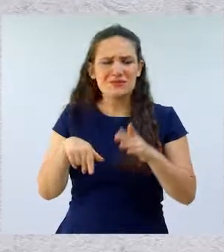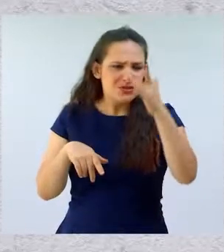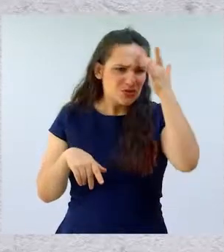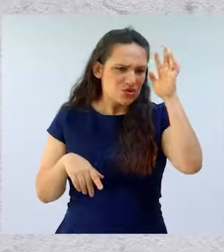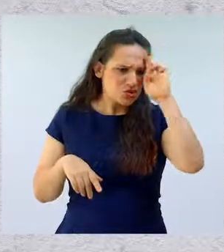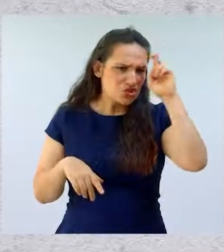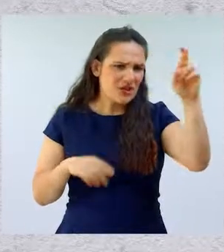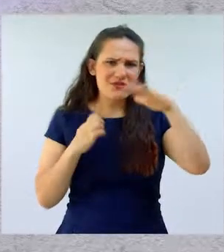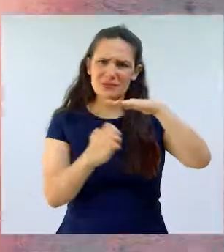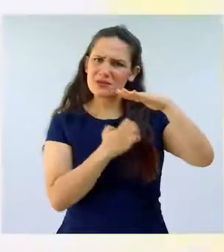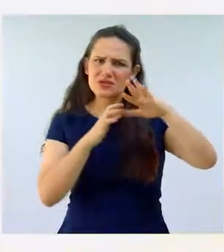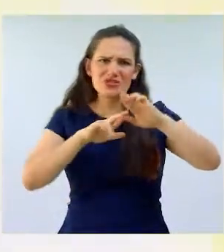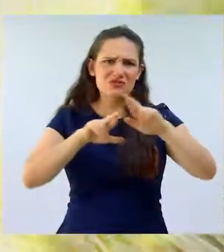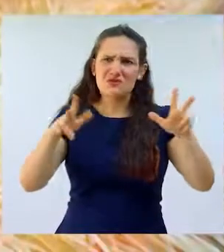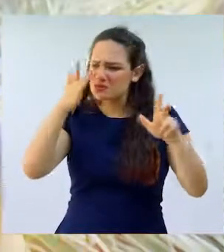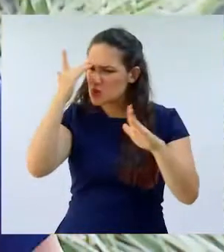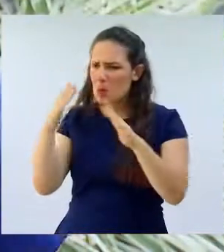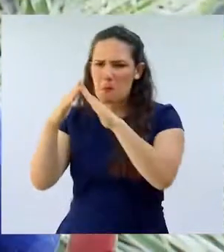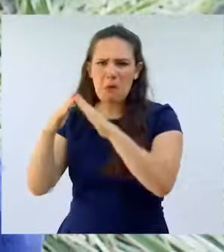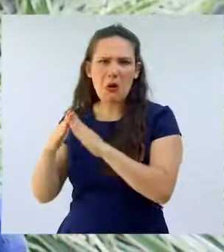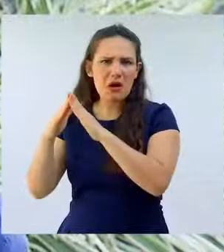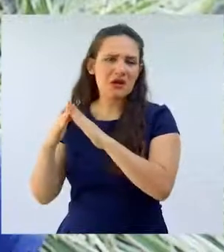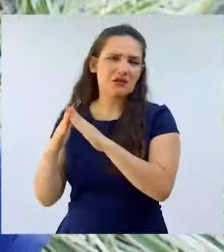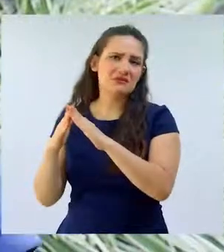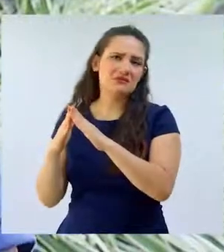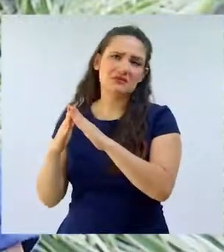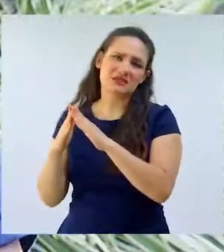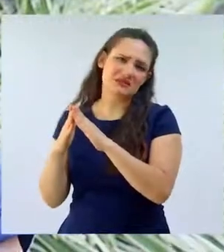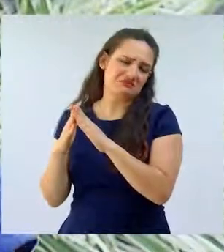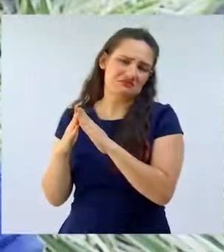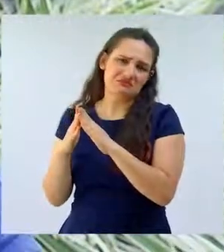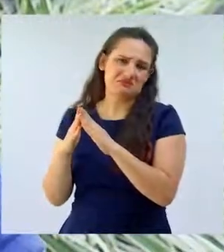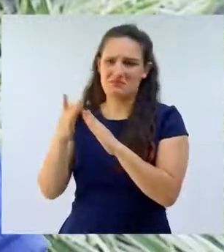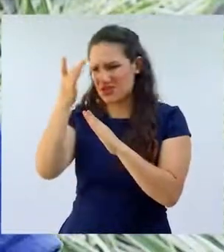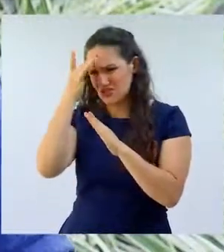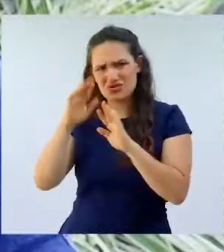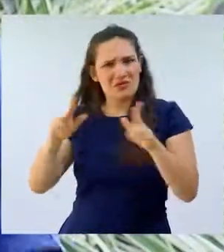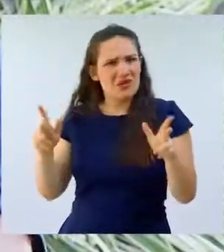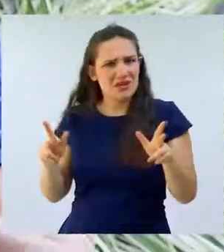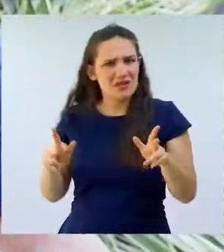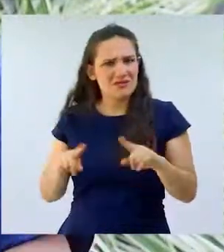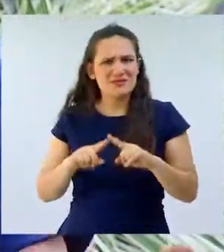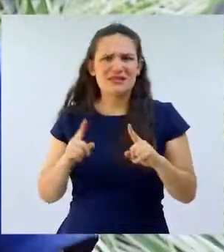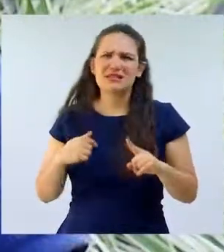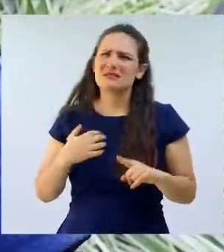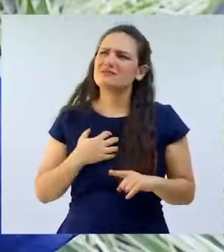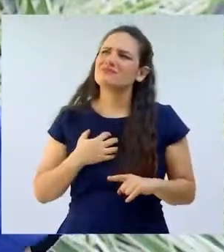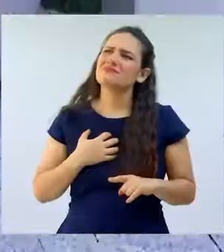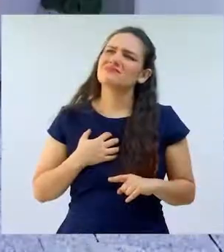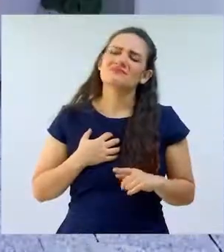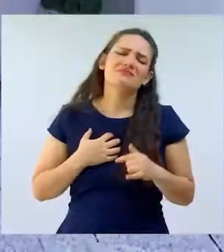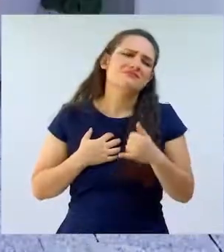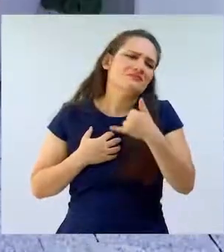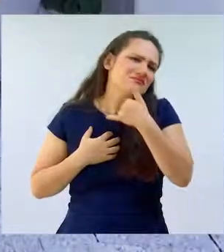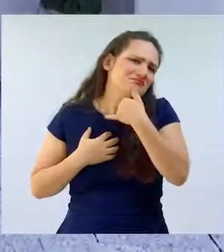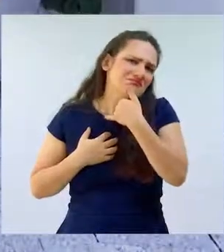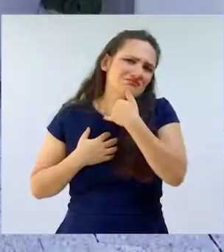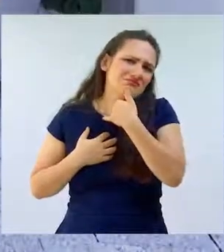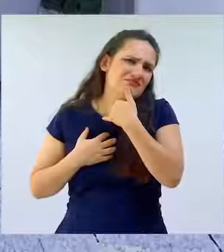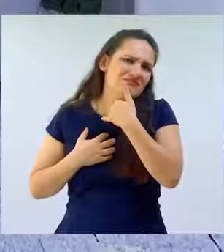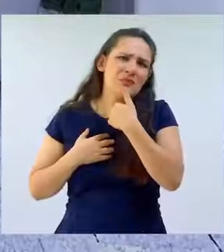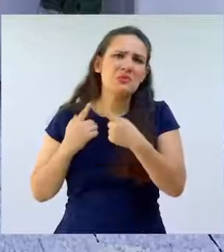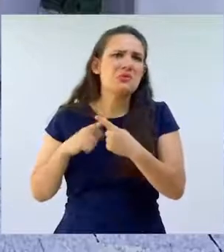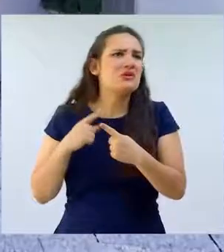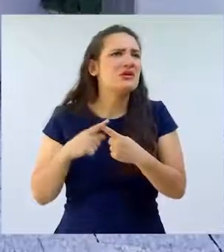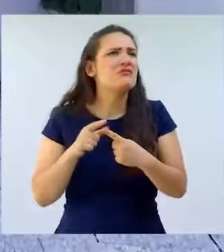né, do empresário para o morador residencial. Talvez seja isso, tá? Mas o sentimento é horrível. Eu não consigo nem